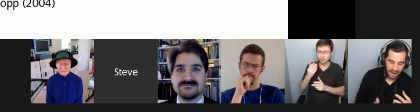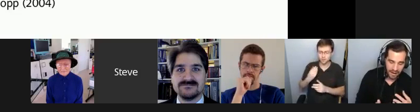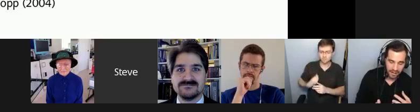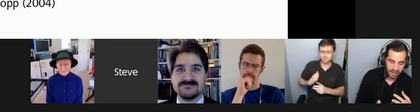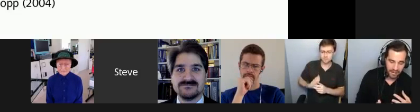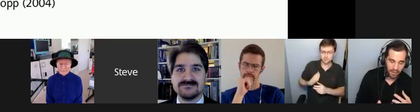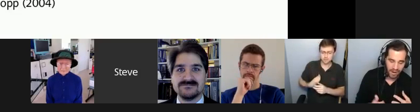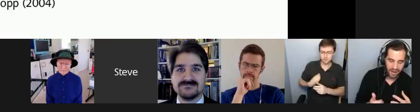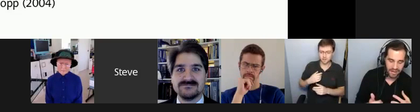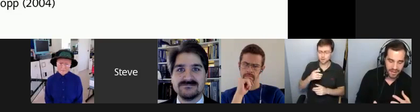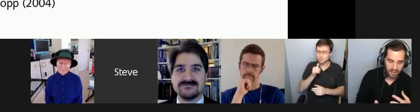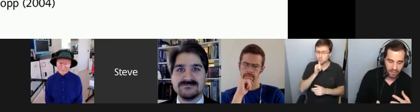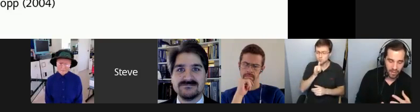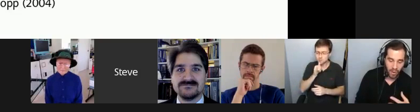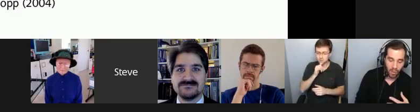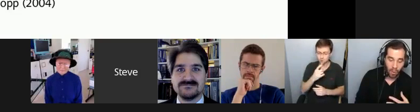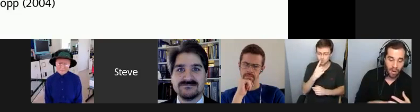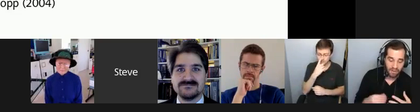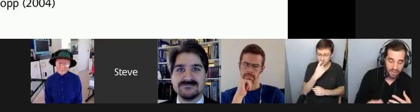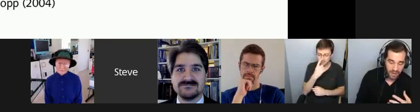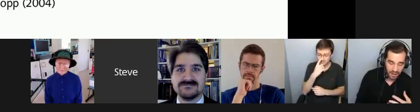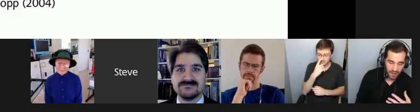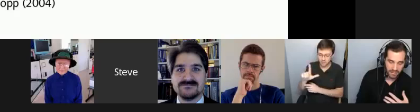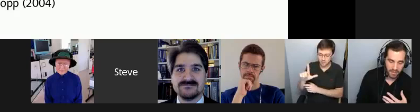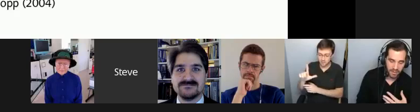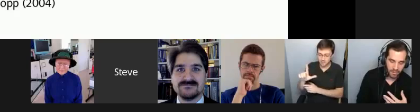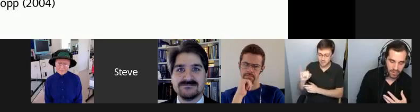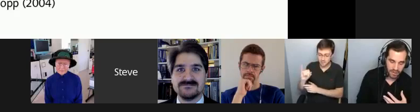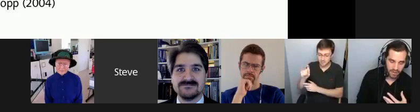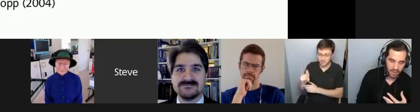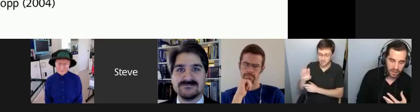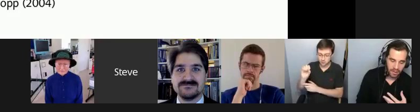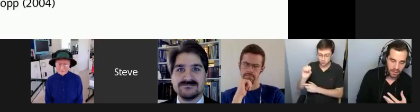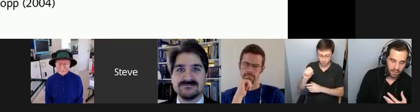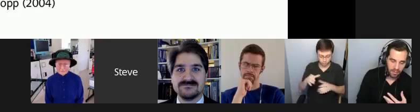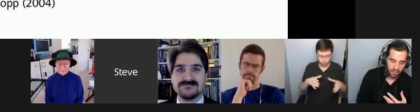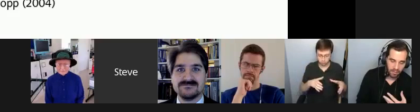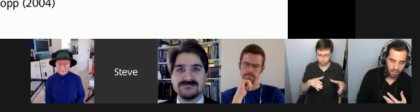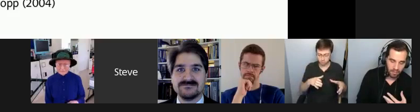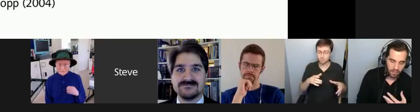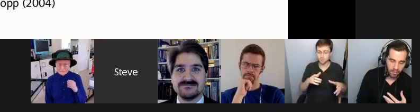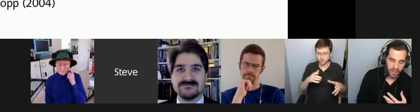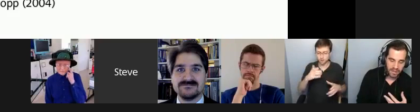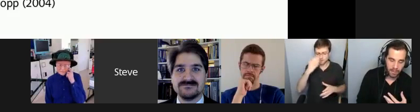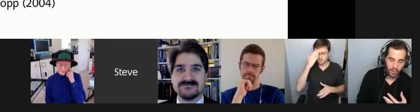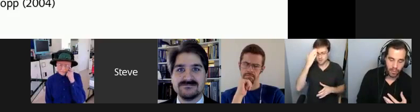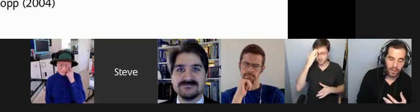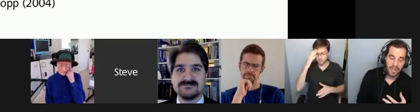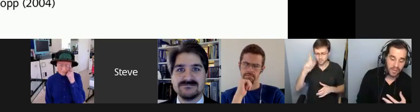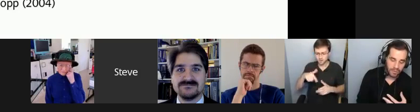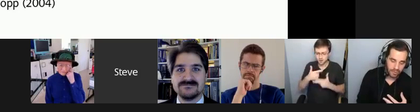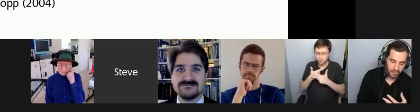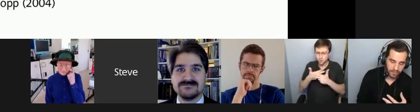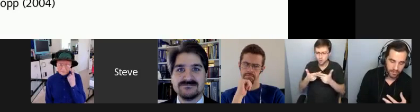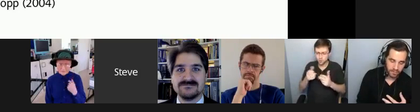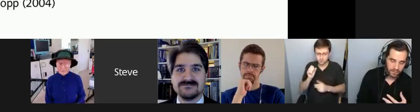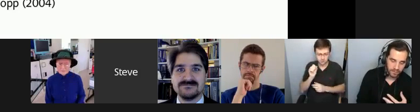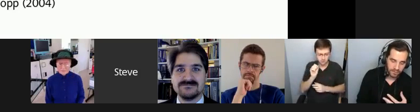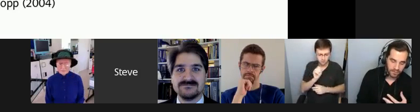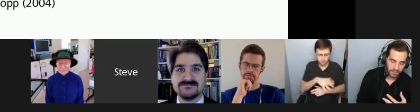ele fala que tem uma relação com a vida das pessoas. Por exemplo,